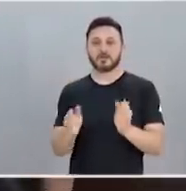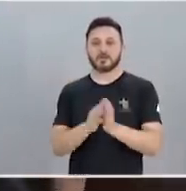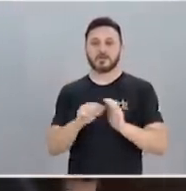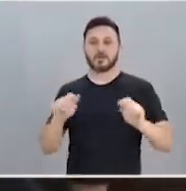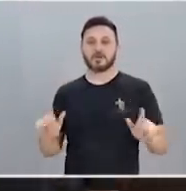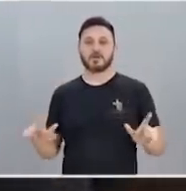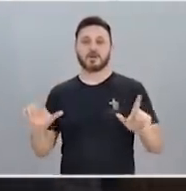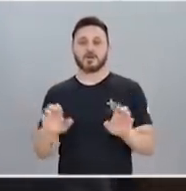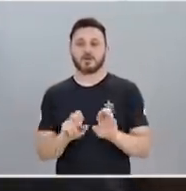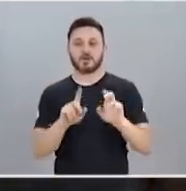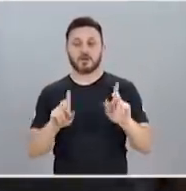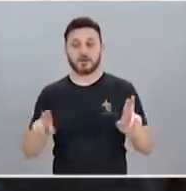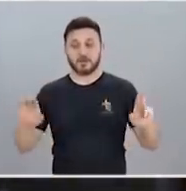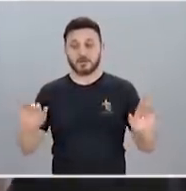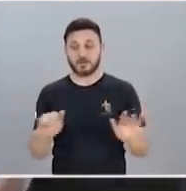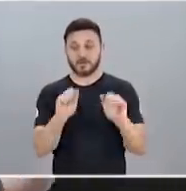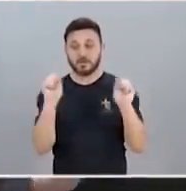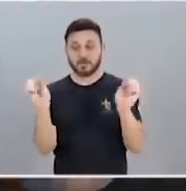aleluia,